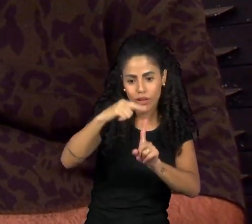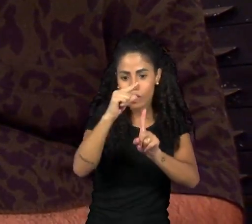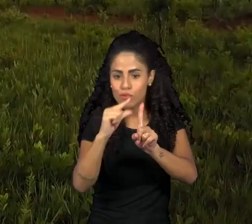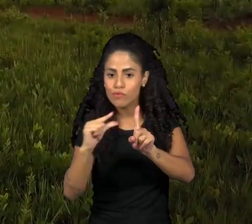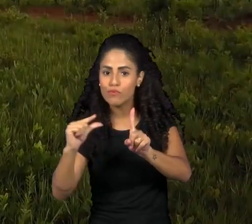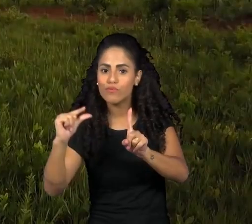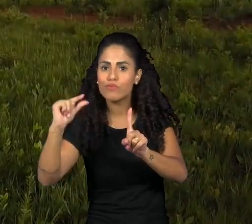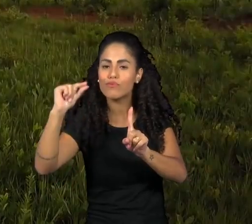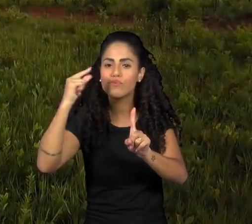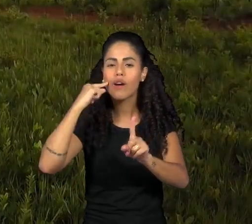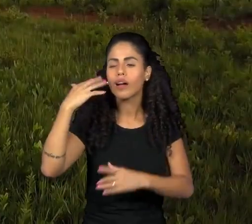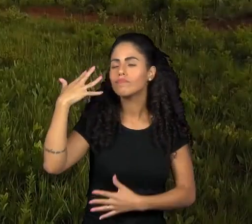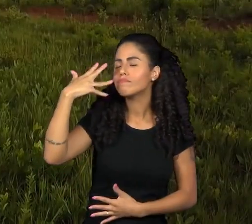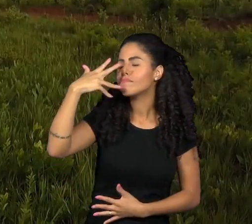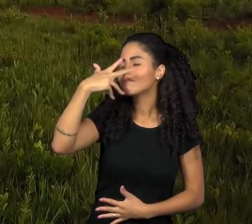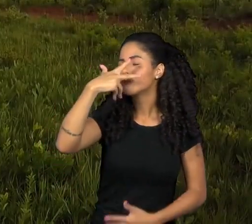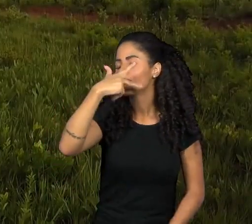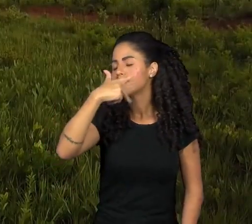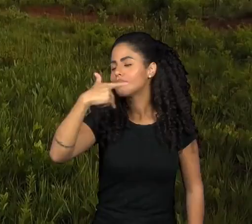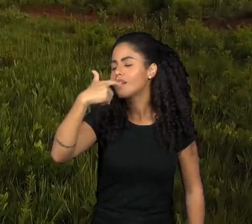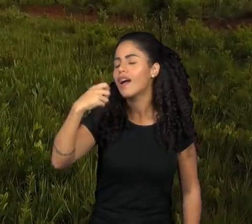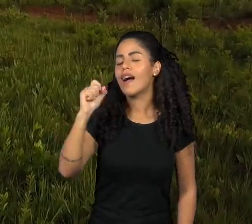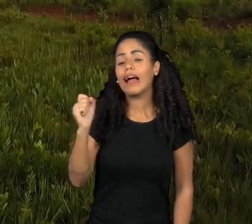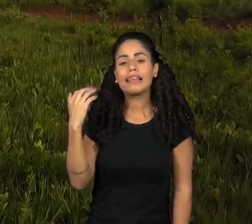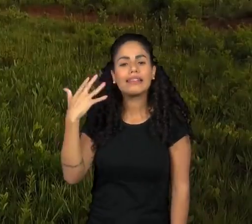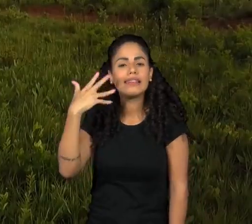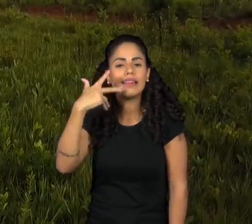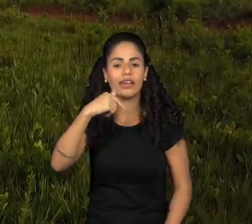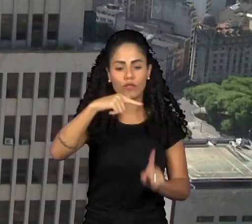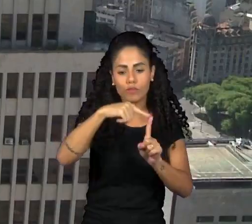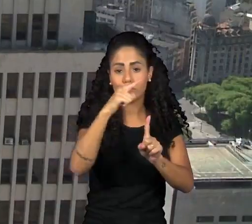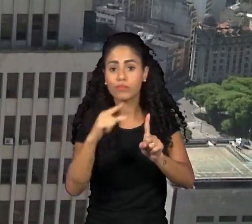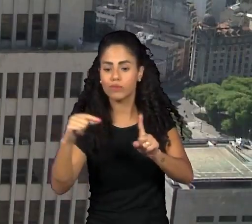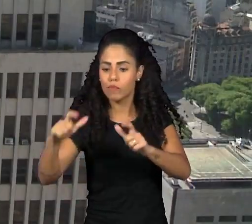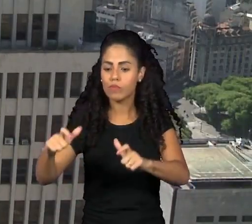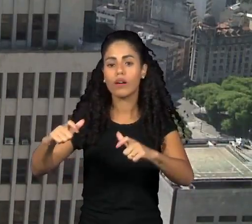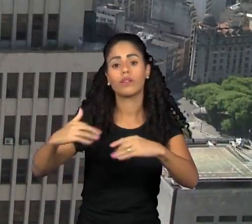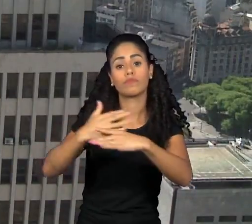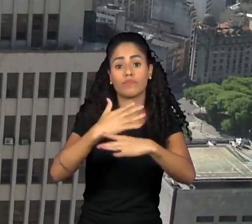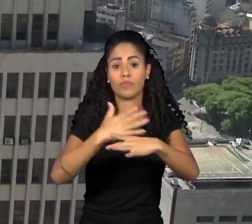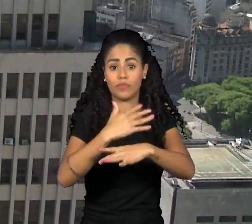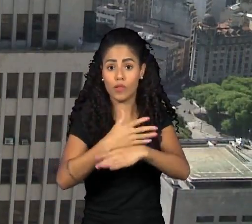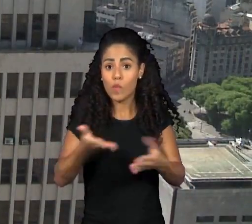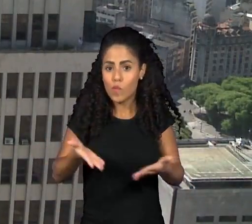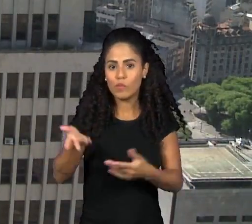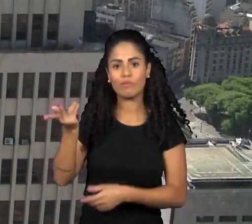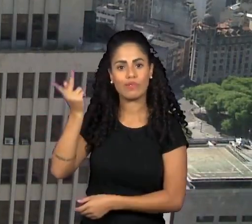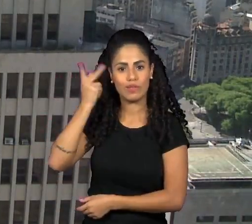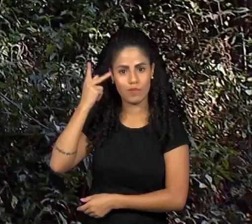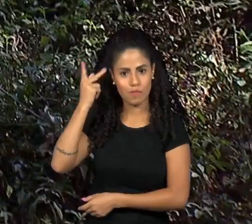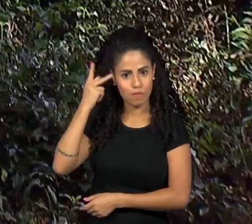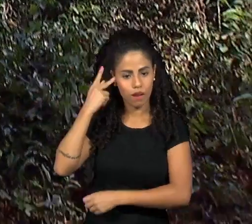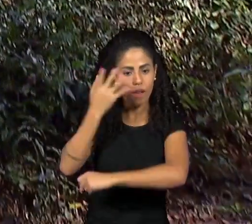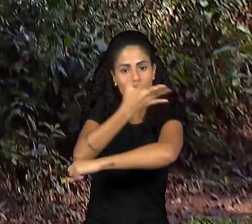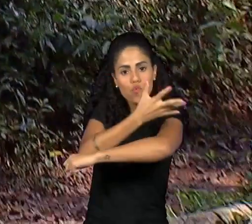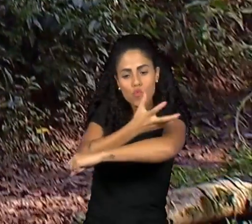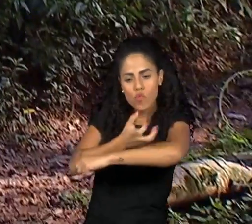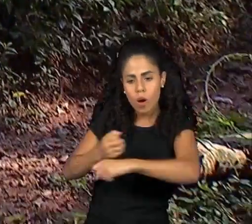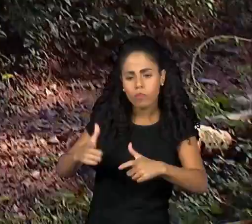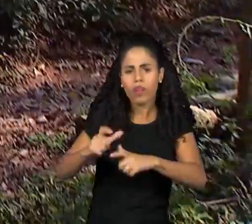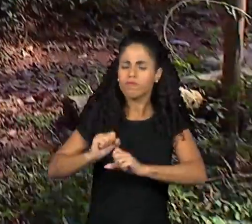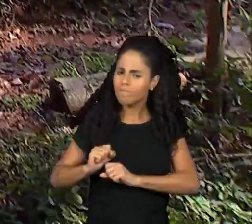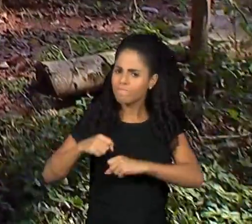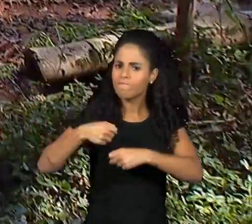plástico é apaixonado pelo bioma que já predominou no território onde fica hoje a cidade de São Paulo. Para defender